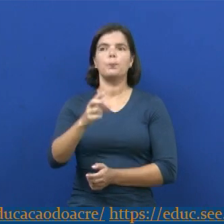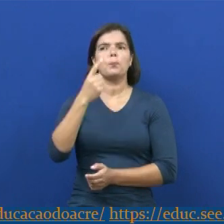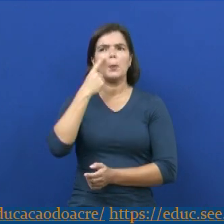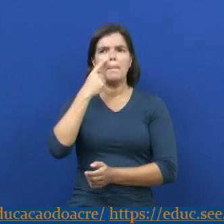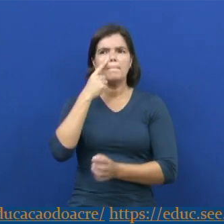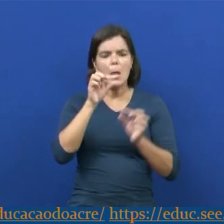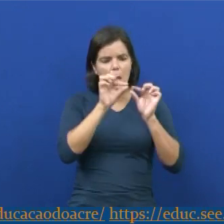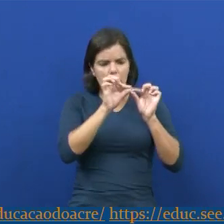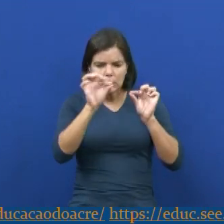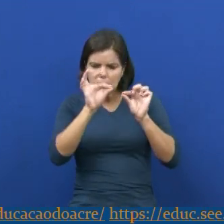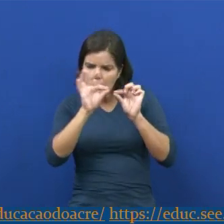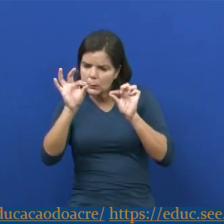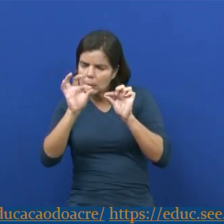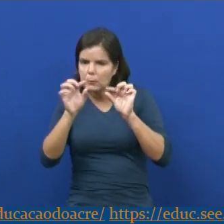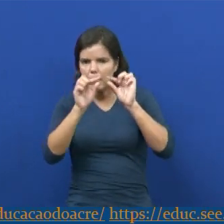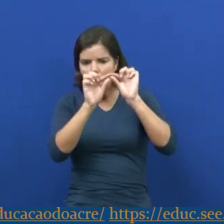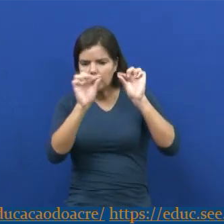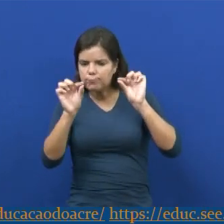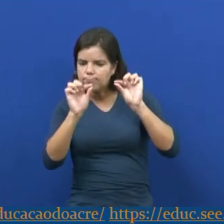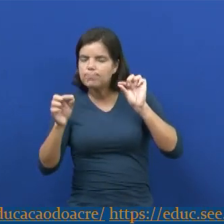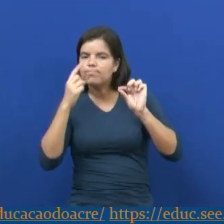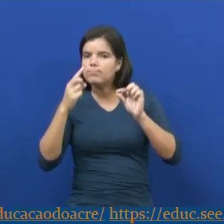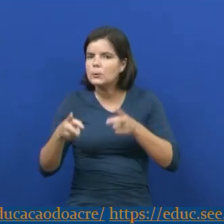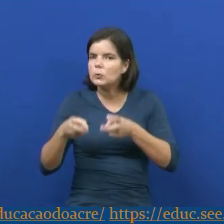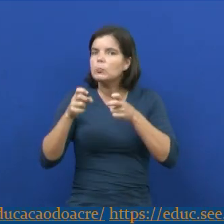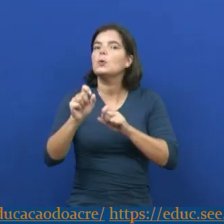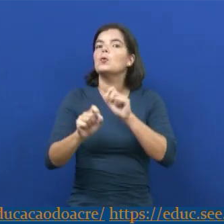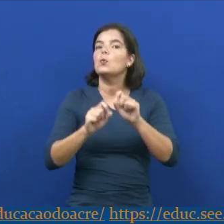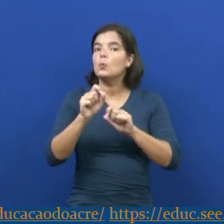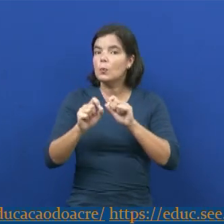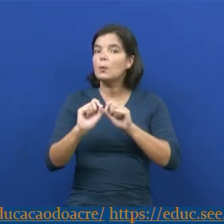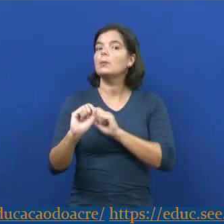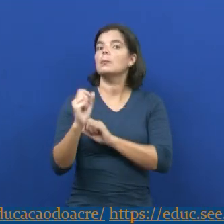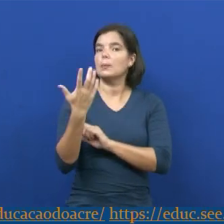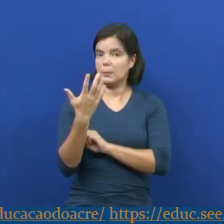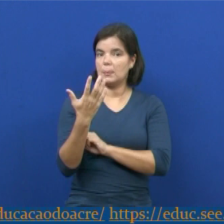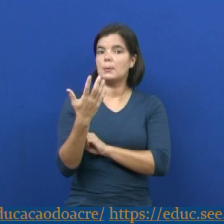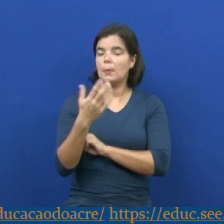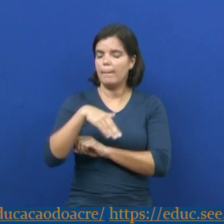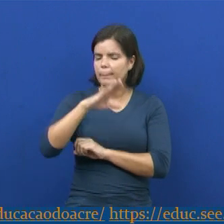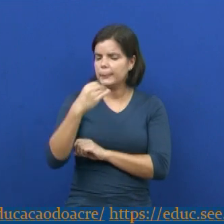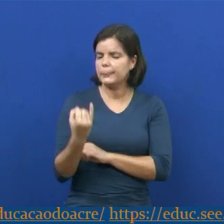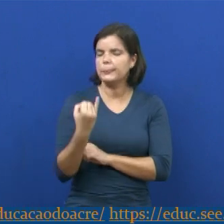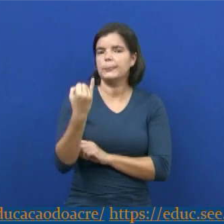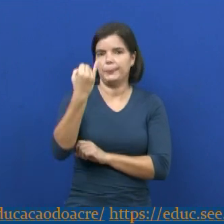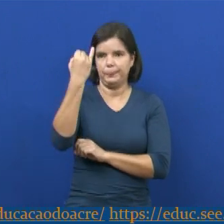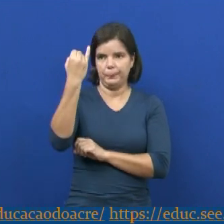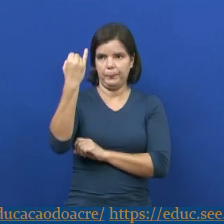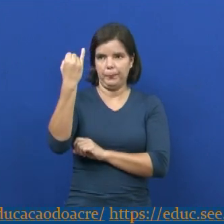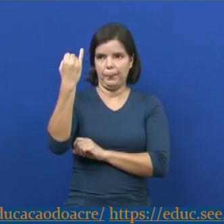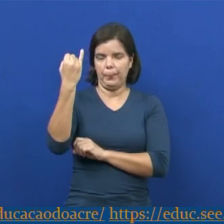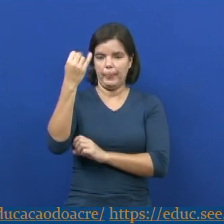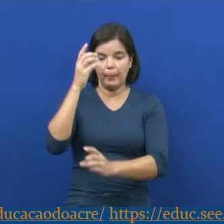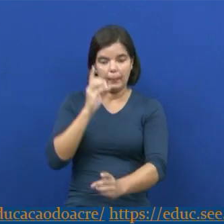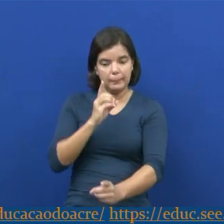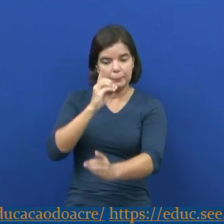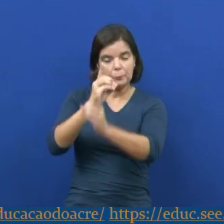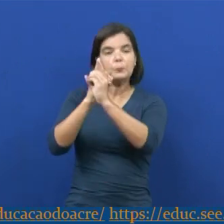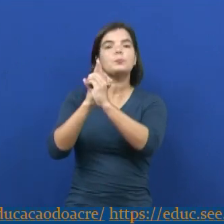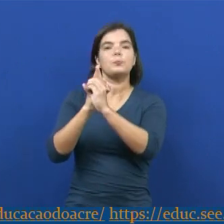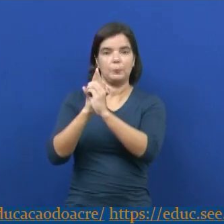essas setinhas, esses tracinhos, vocês percebem o que acontece de mais importante. A descoberta,